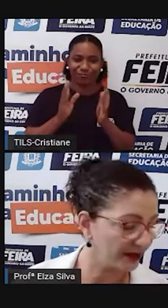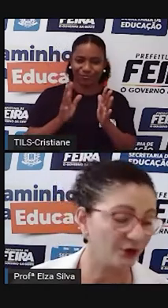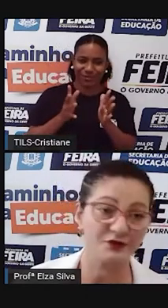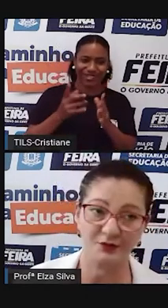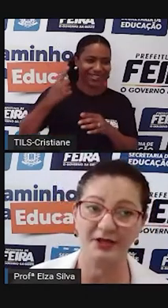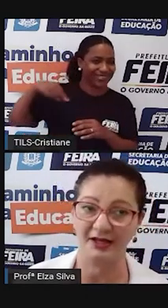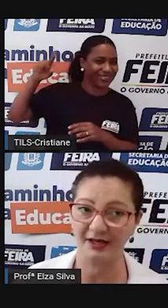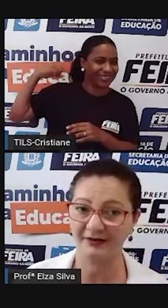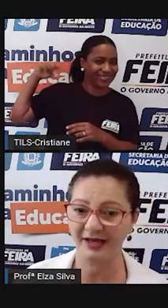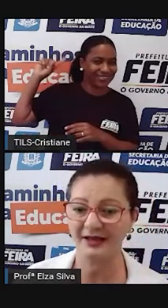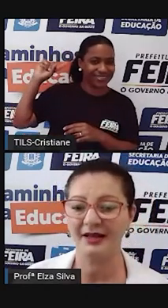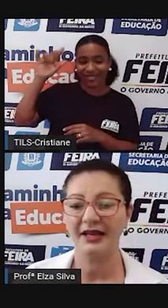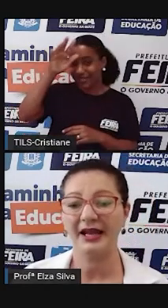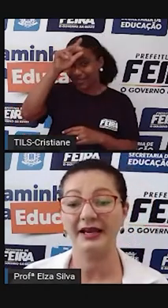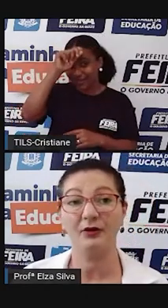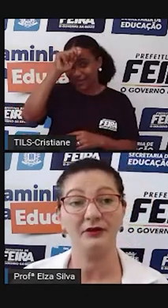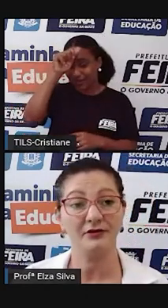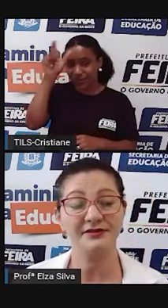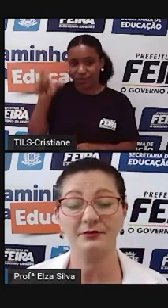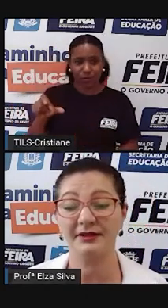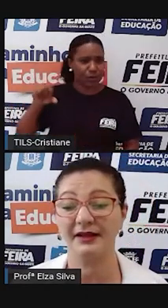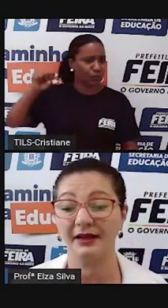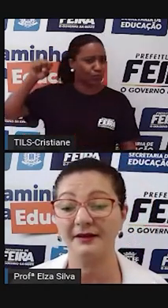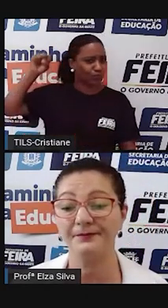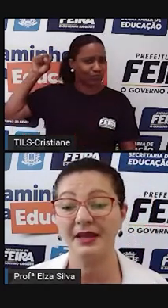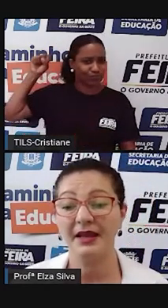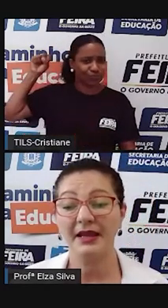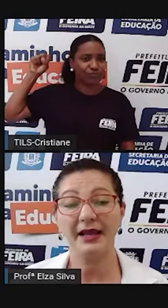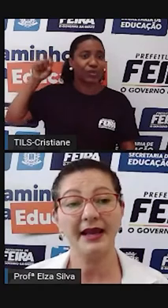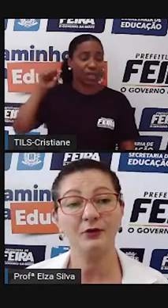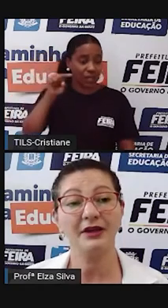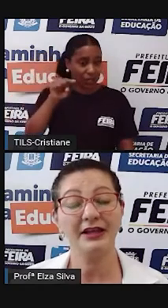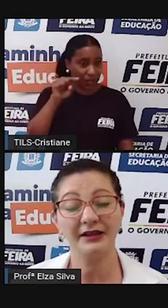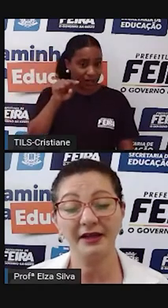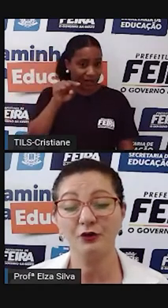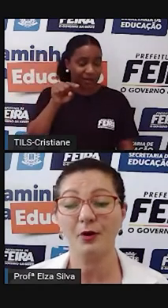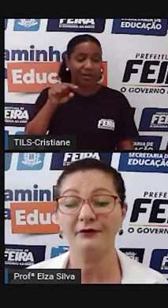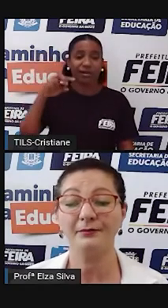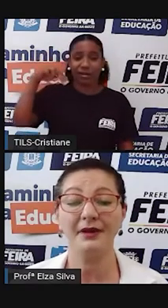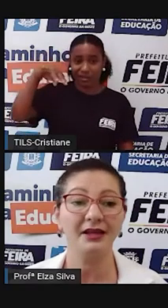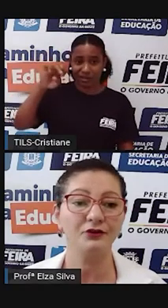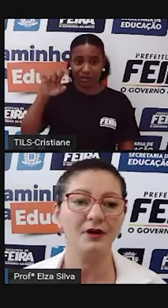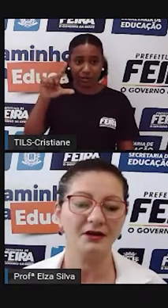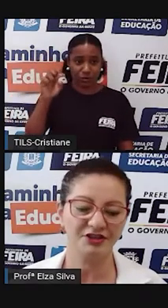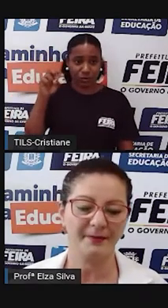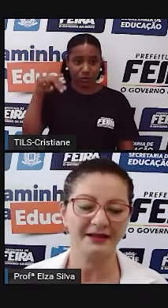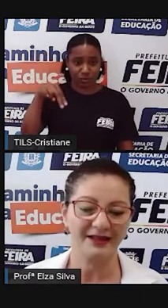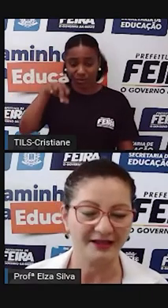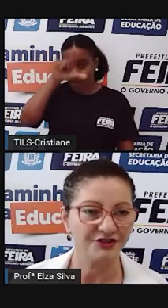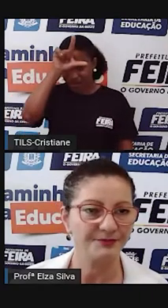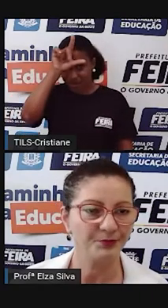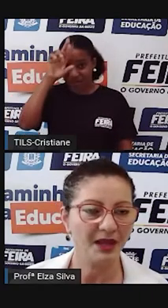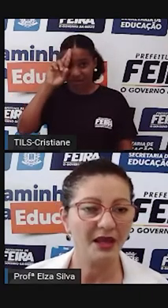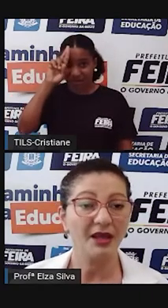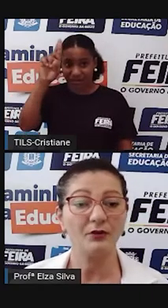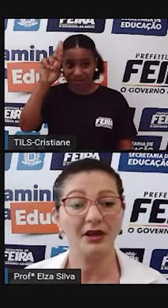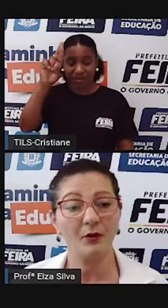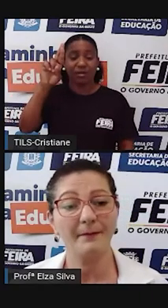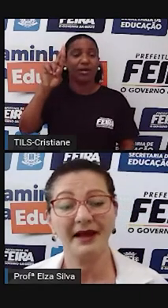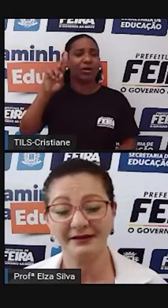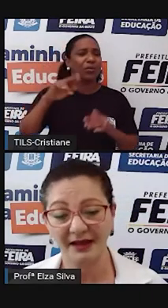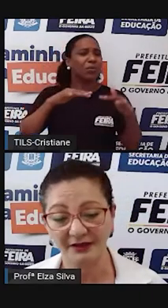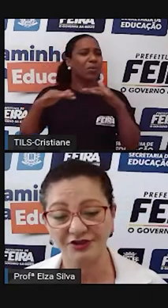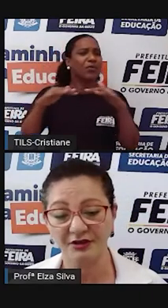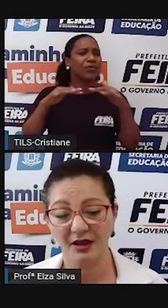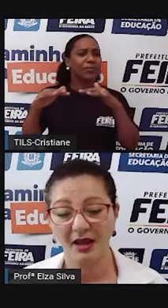aula anterior sobre ele, né? Ele é o Nelson Mandela e ele era o líder do movimento anti-apartheid. E o que é